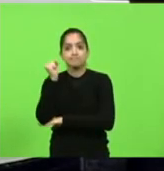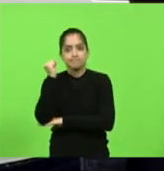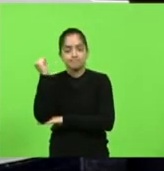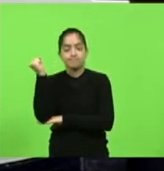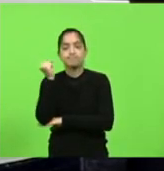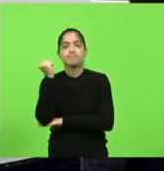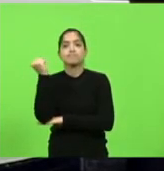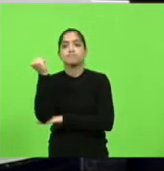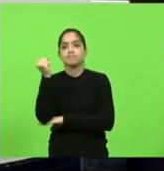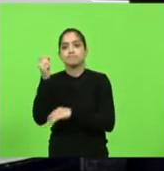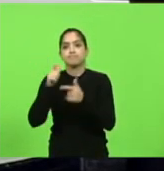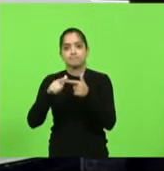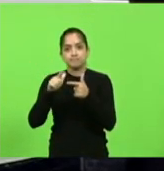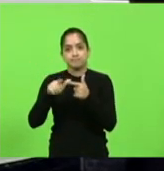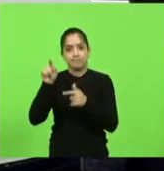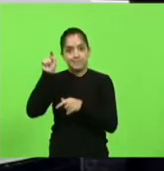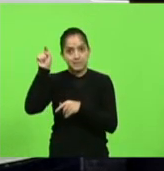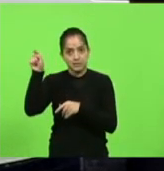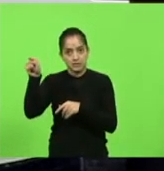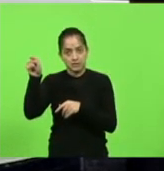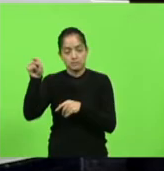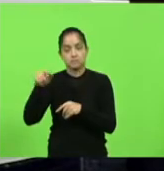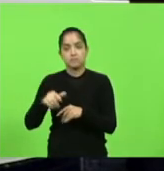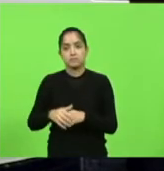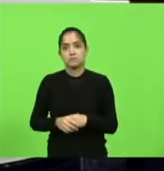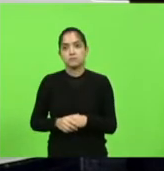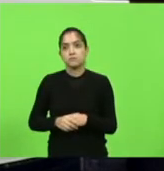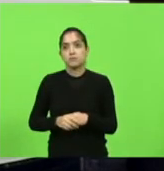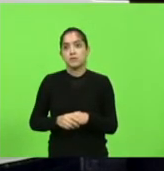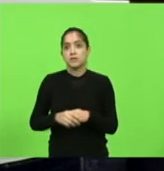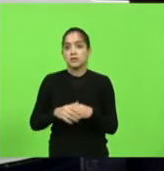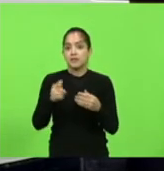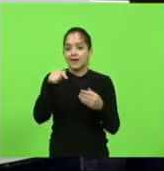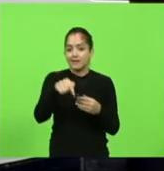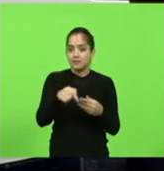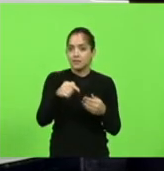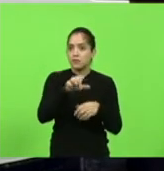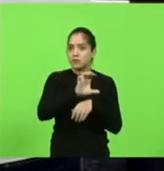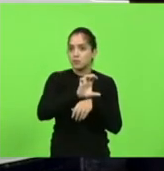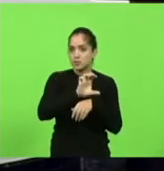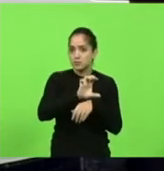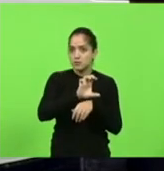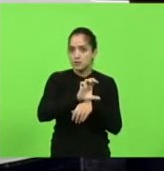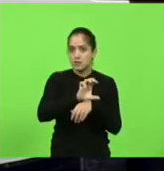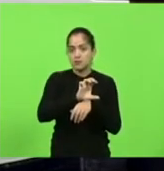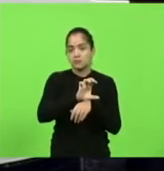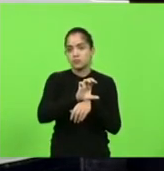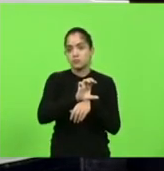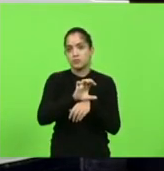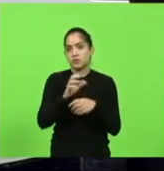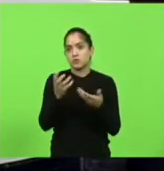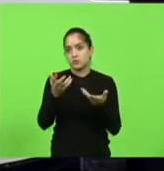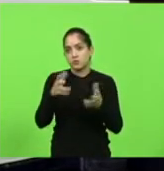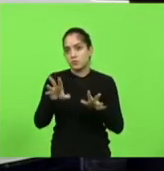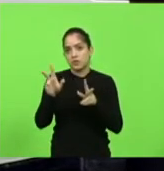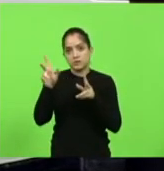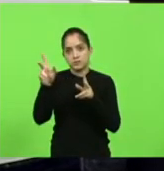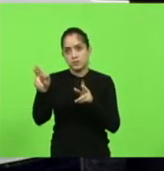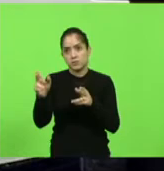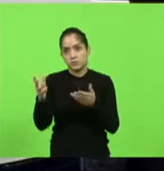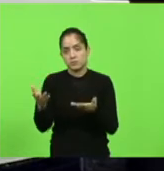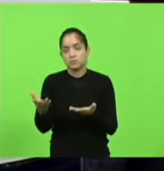problema lá no Rio de Janeiro, e que nós não queremos que aquilo chegue a Santa Catarina, e